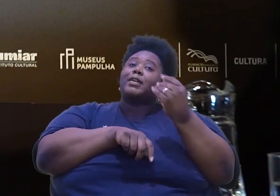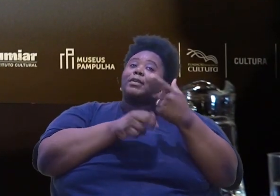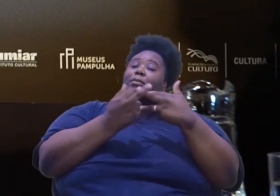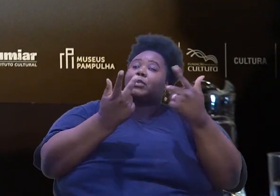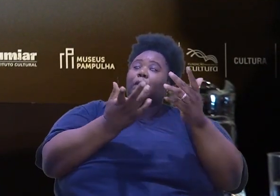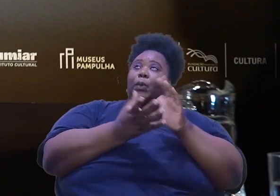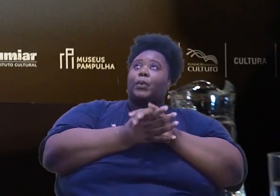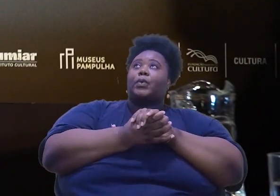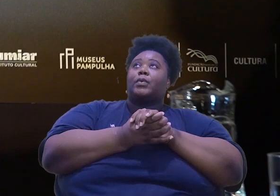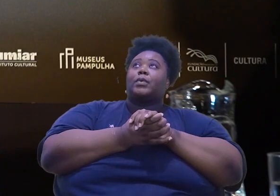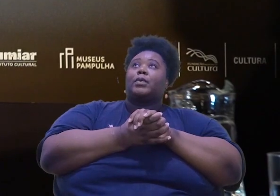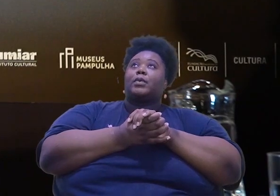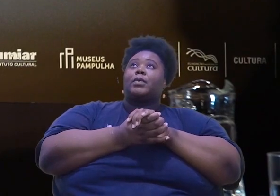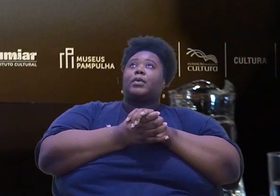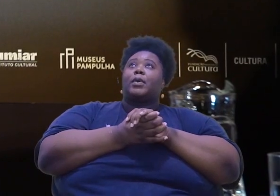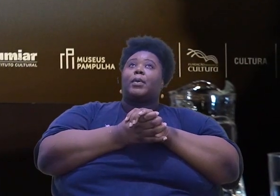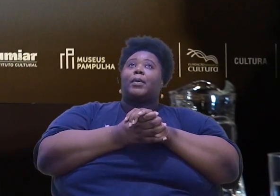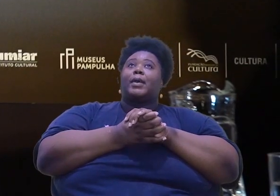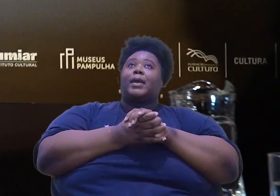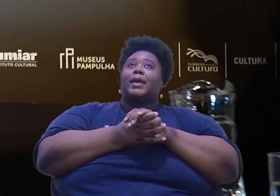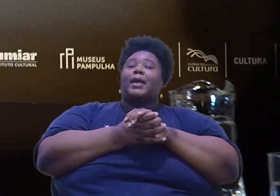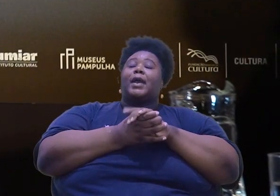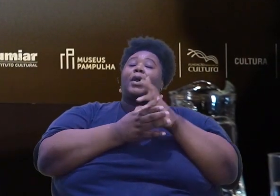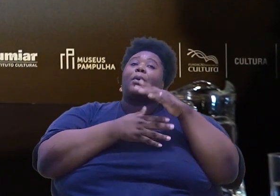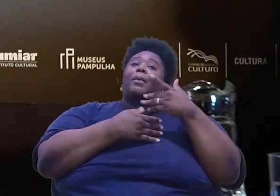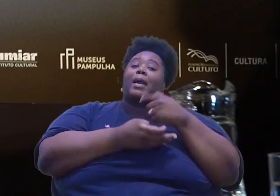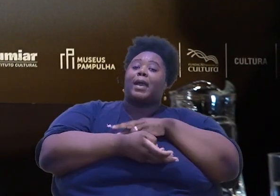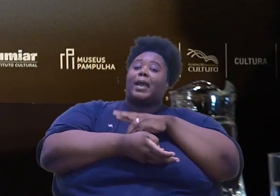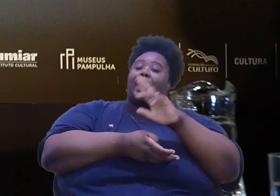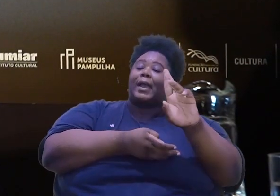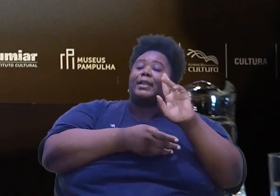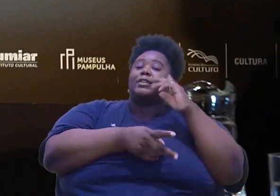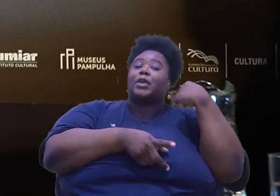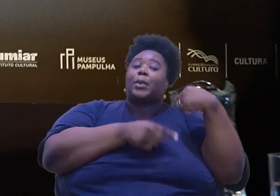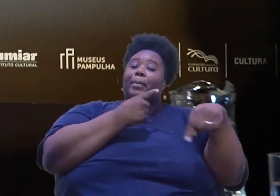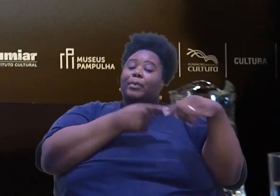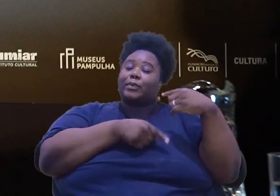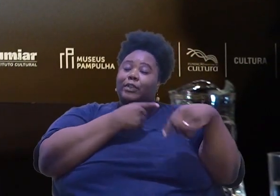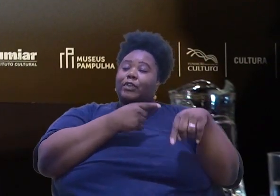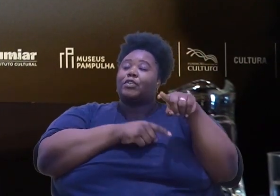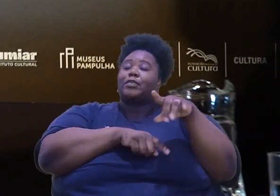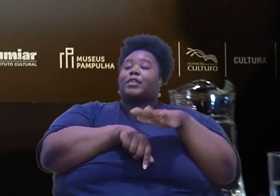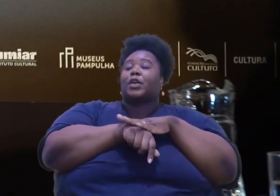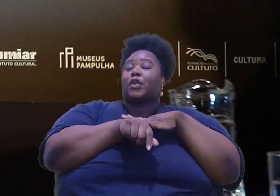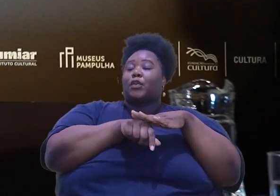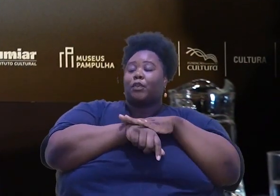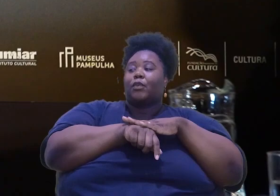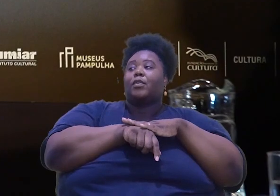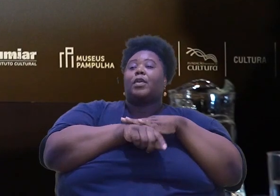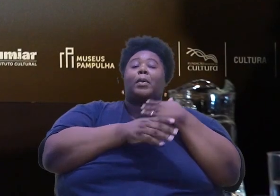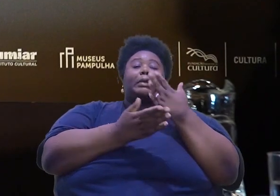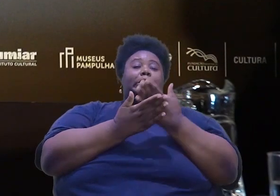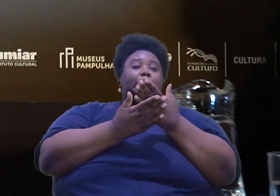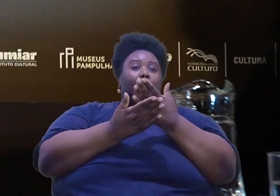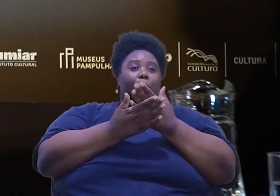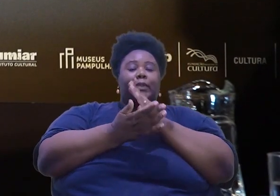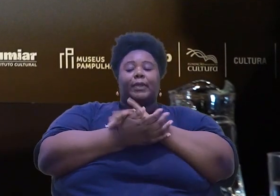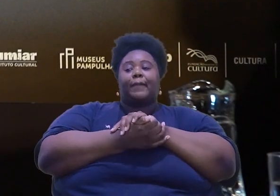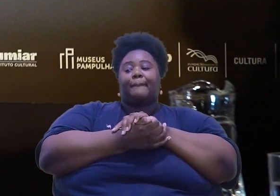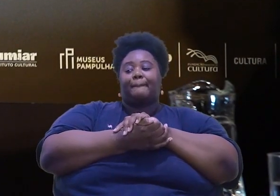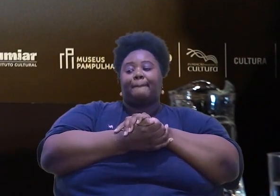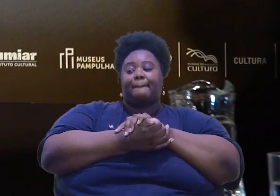Você dialoga com a religião, você dialoga com a política, você dialoga com a história.